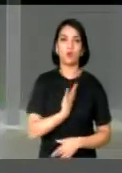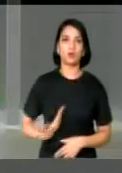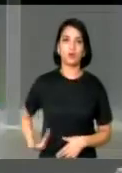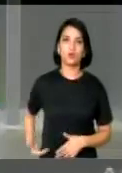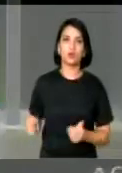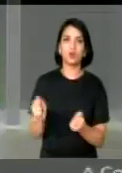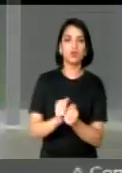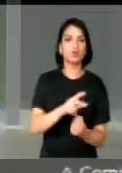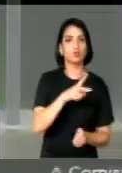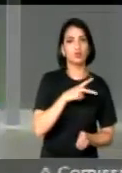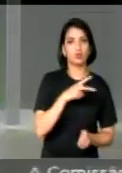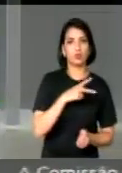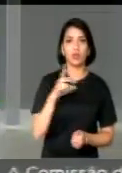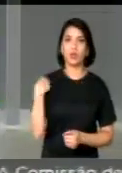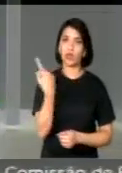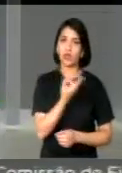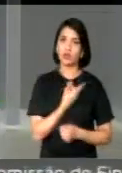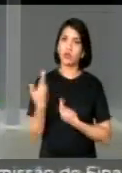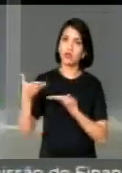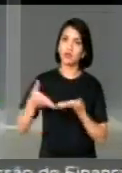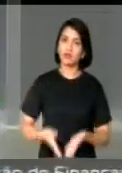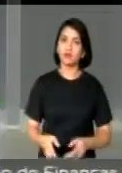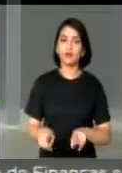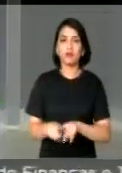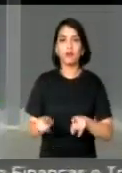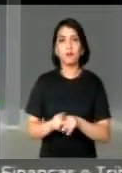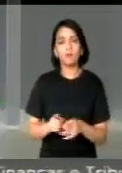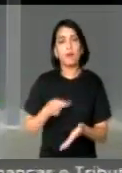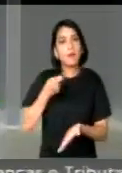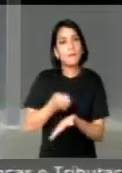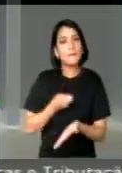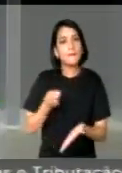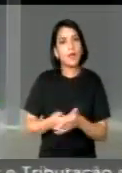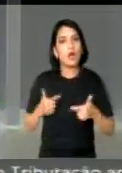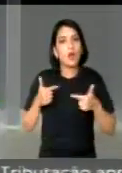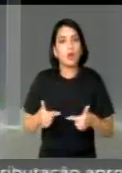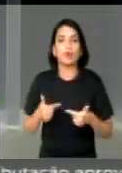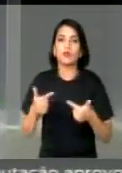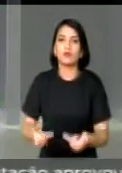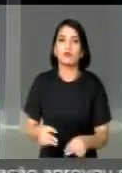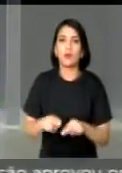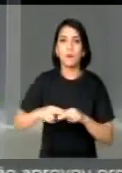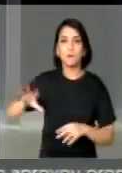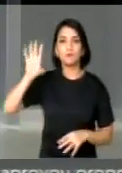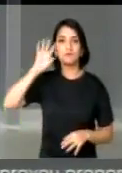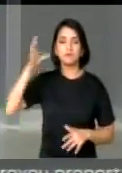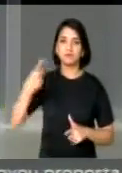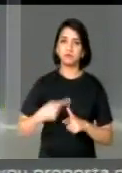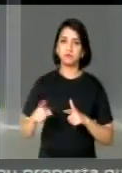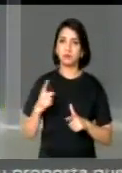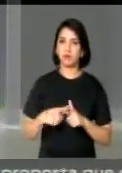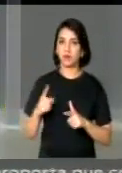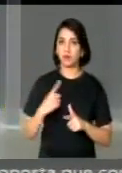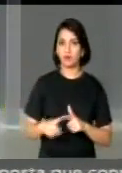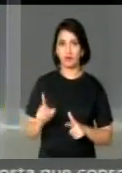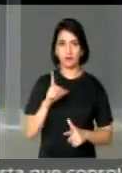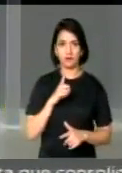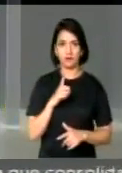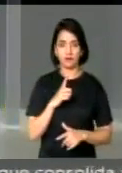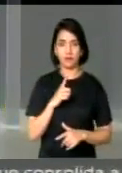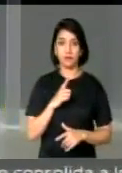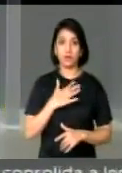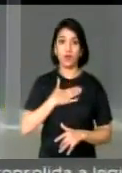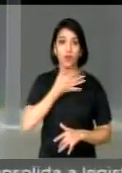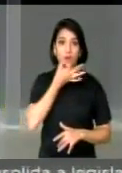E estamos aqui para buscar juntos soluções para esses problemas que estão colocados.